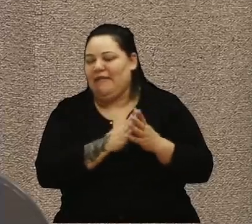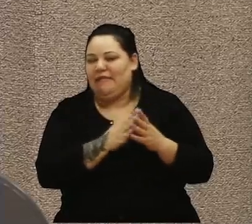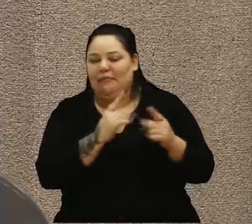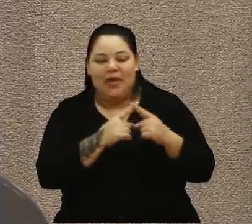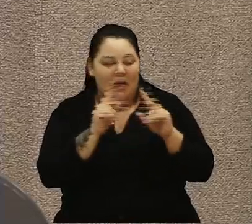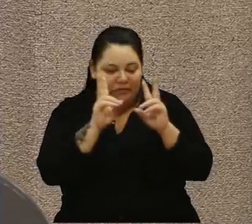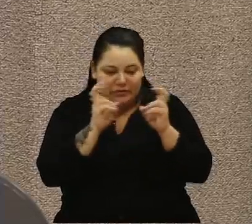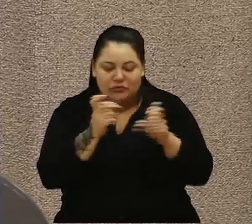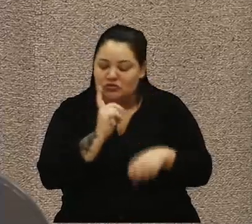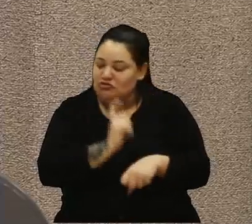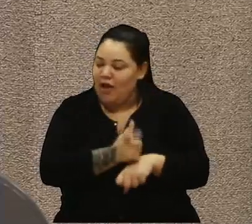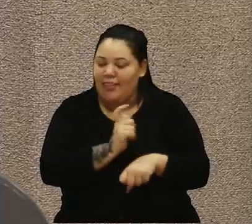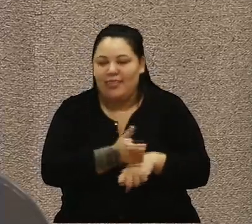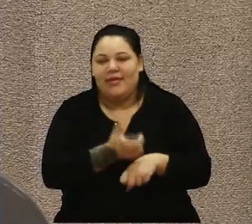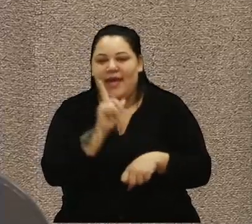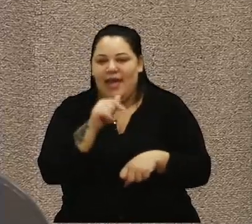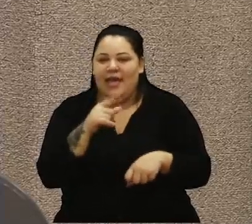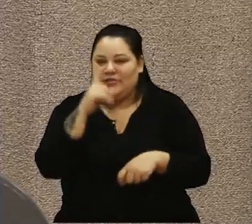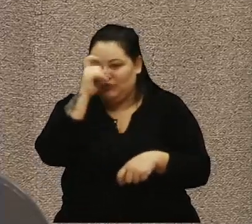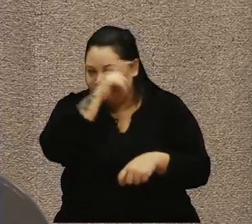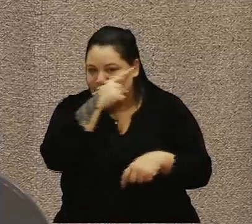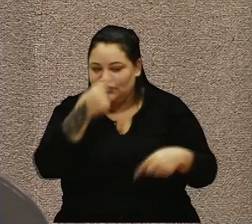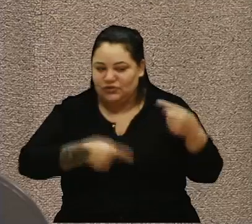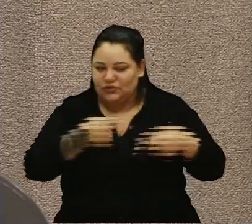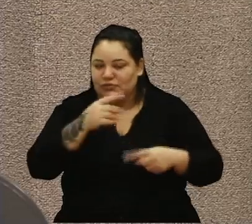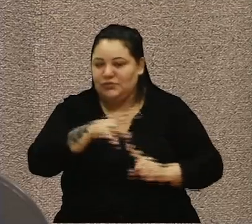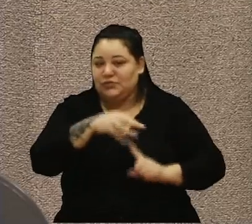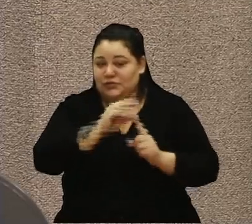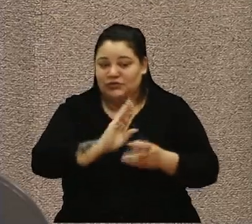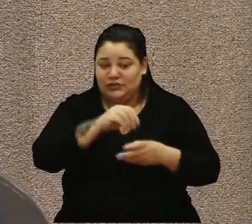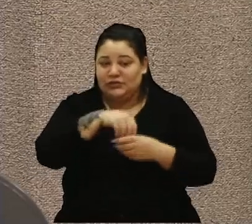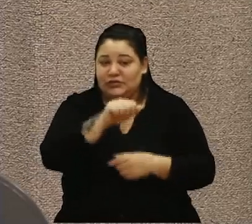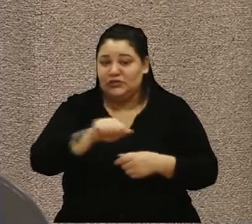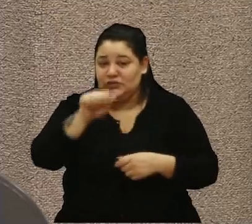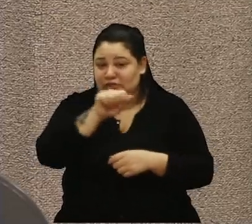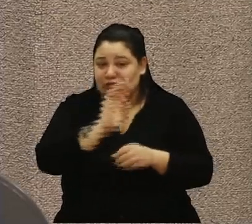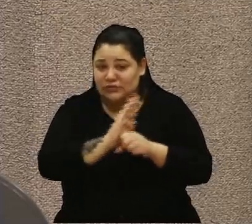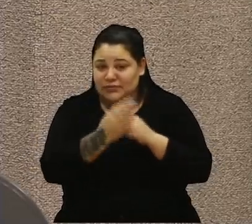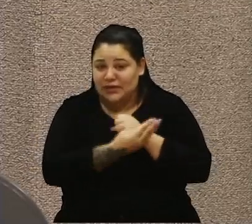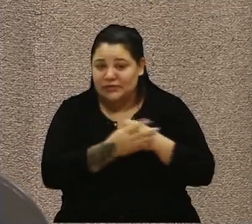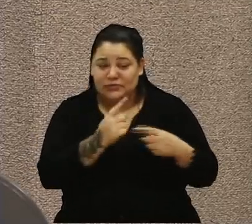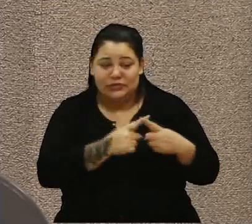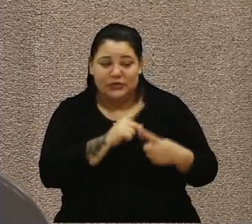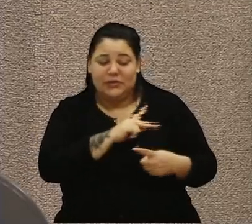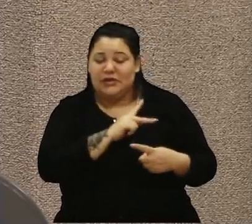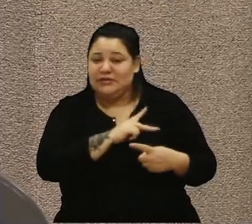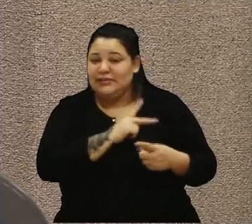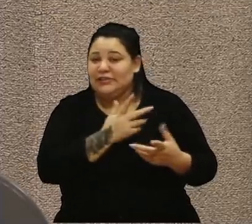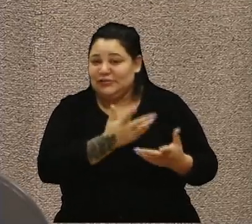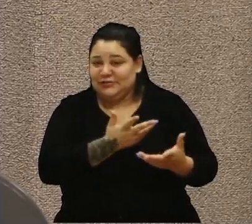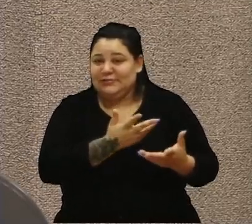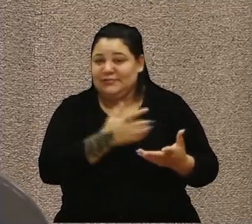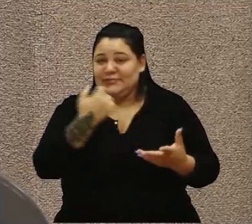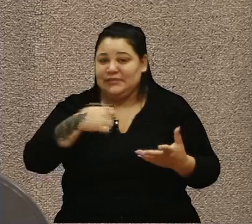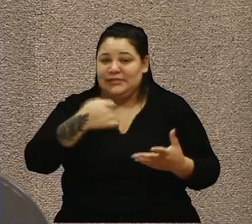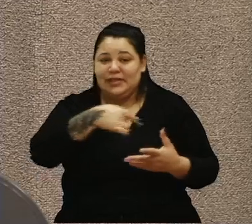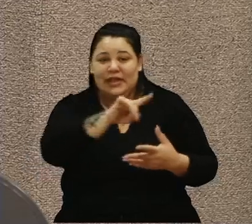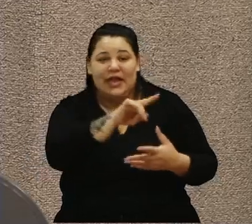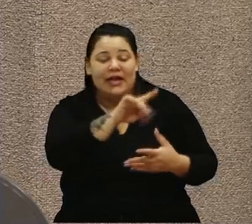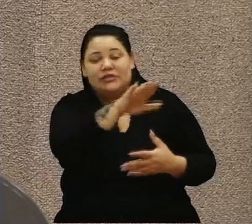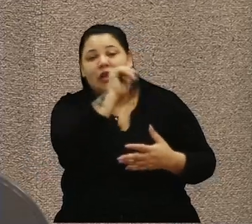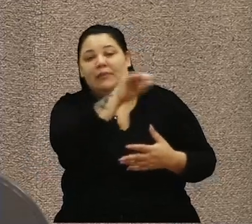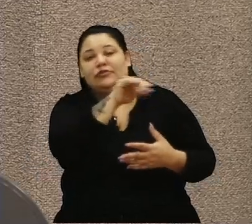tema difícil de discutir, inclusive nas associações de bairro. Porque o presidente tem que ir lá para a